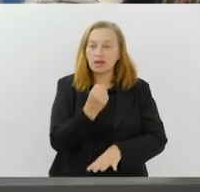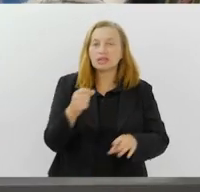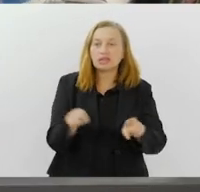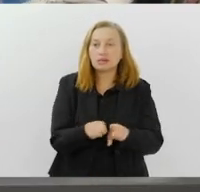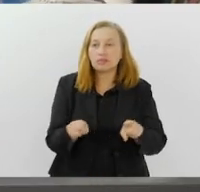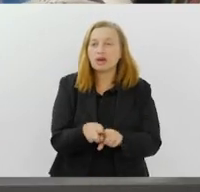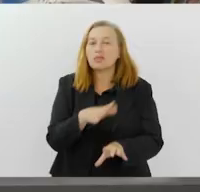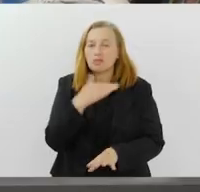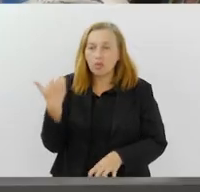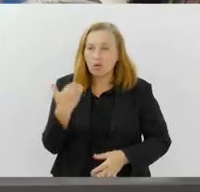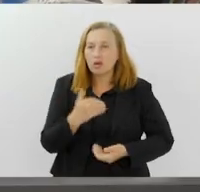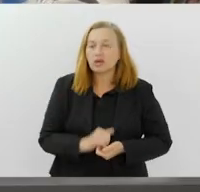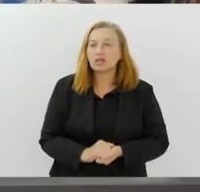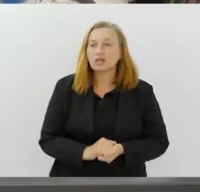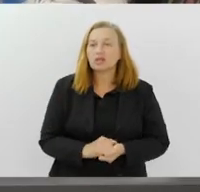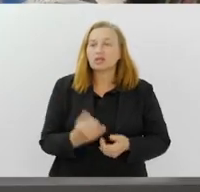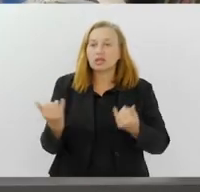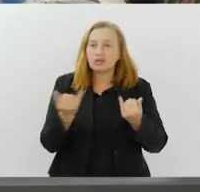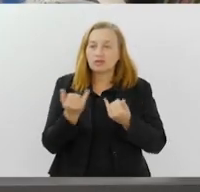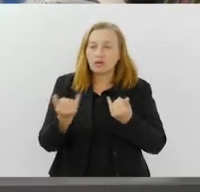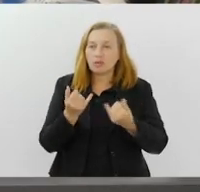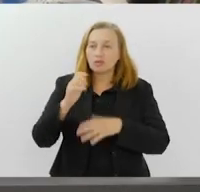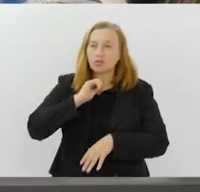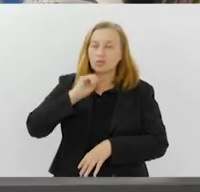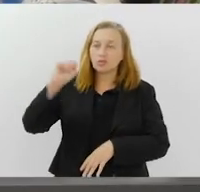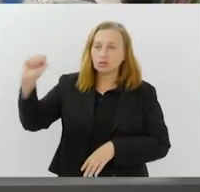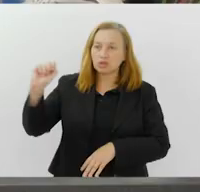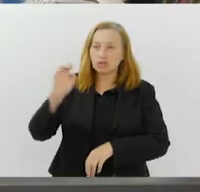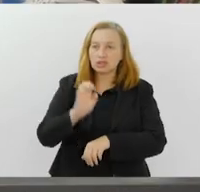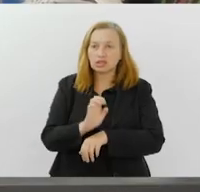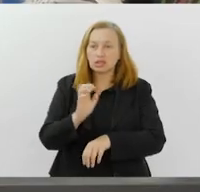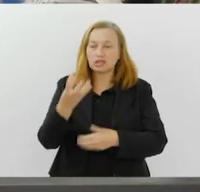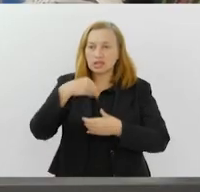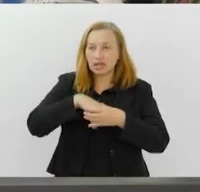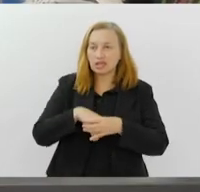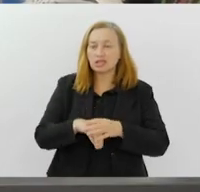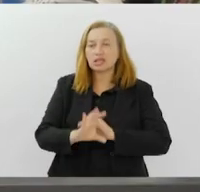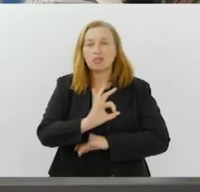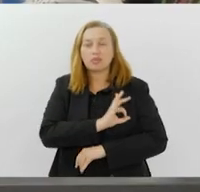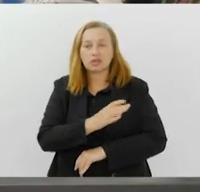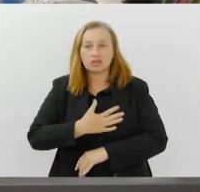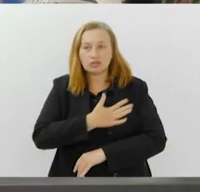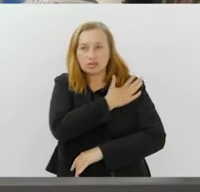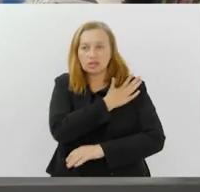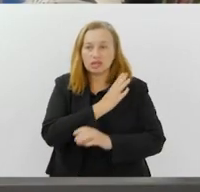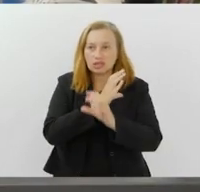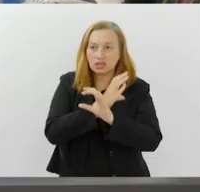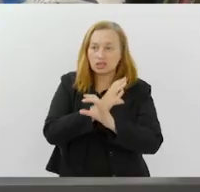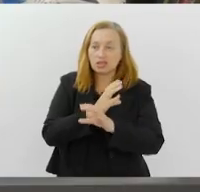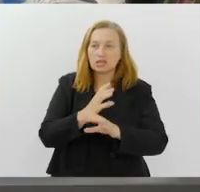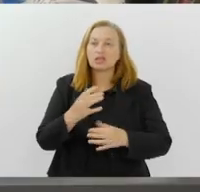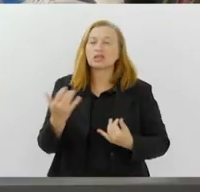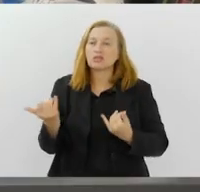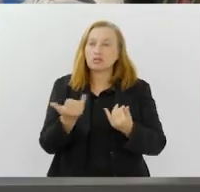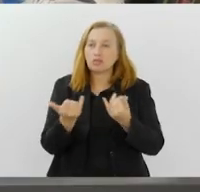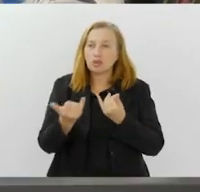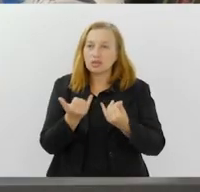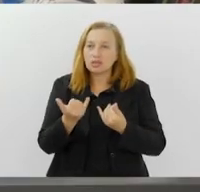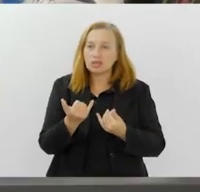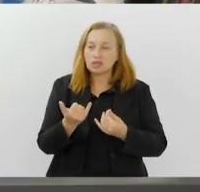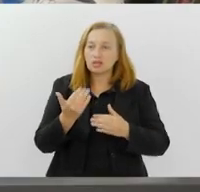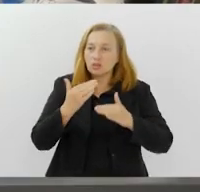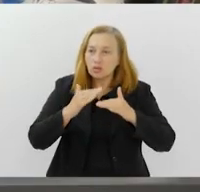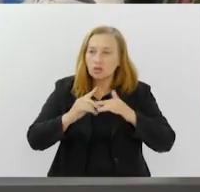isso também os dados de suicídio dentro da polícia militar e da polícia Civil segundo o anuário da Segurança Pública vem superando